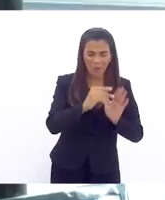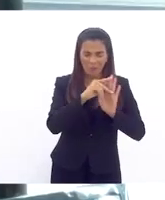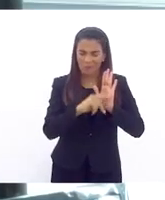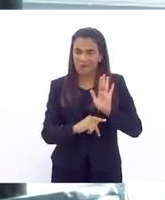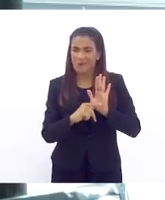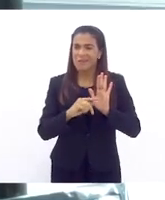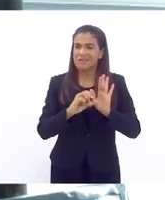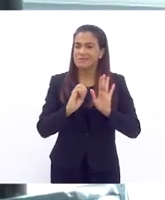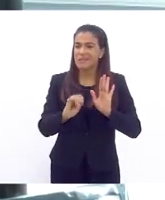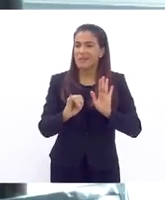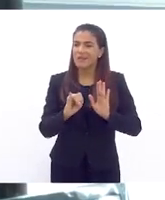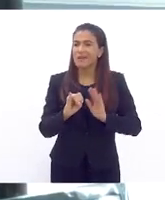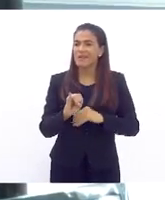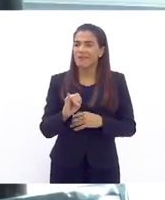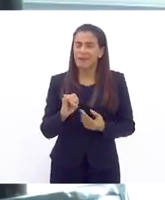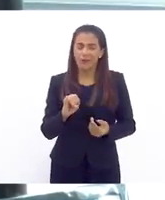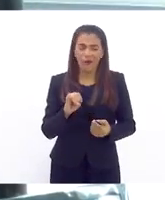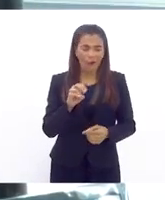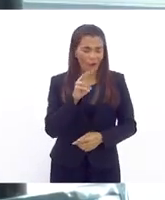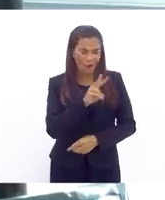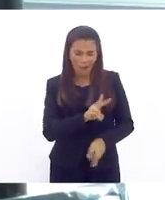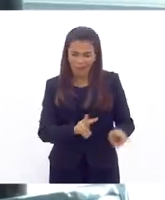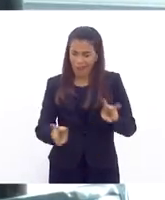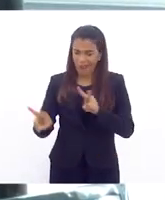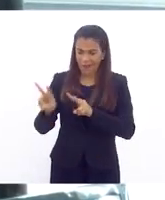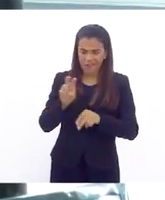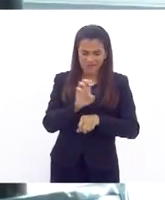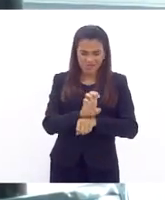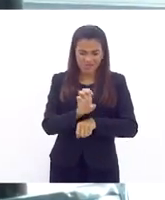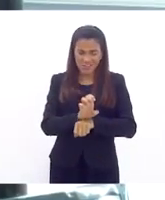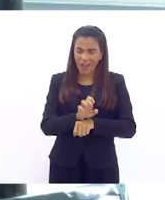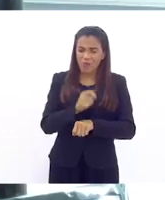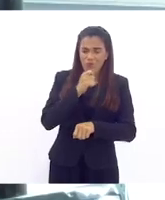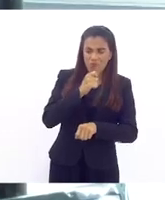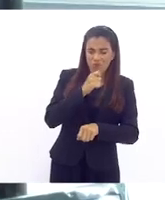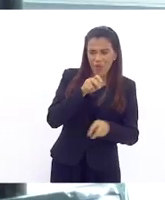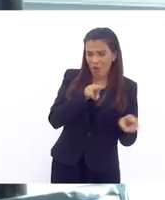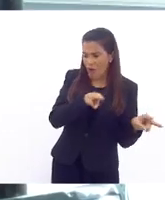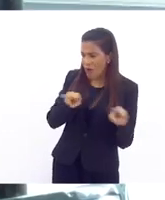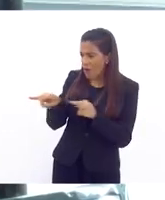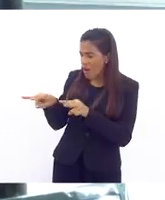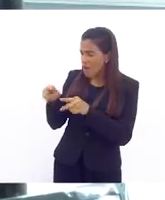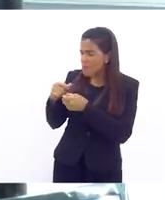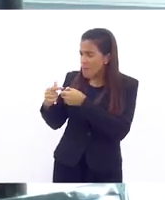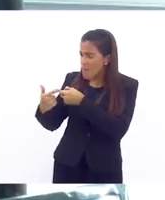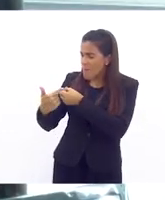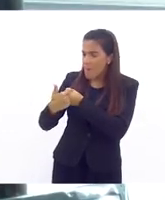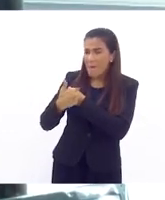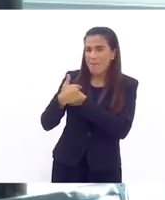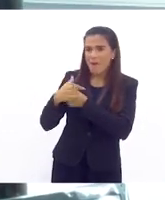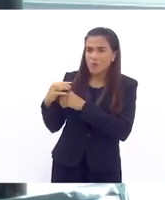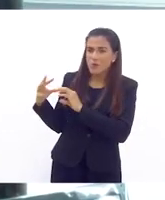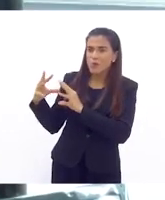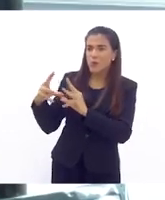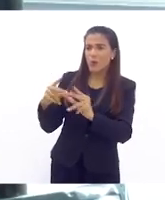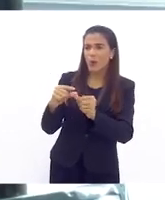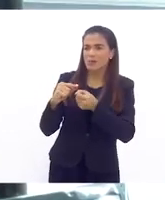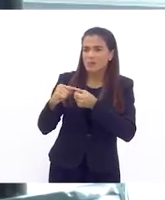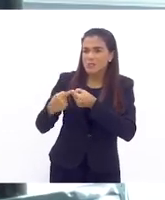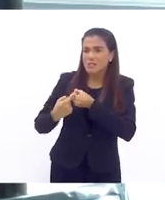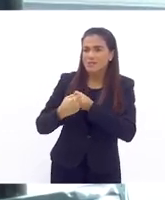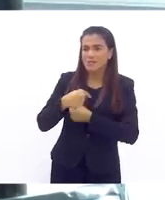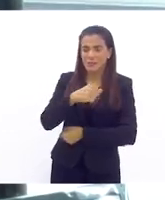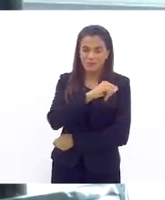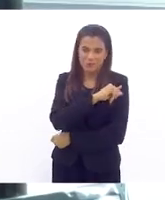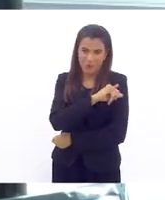olhando o estado do Rio de Janeiro sem olhar os municípios Fluminense então fica aqui Presidente fica